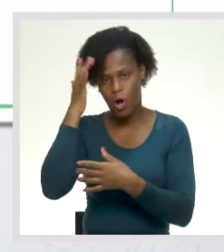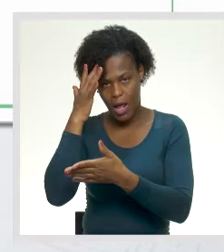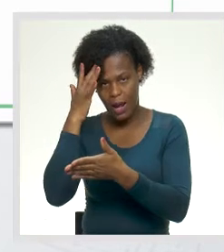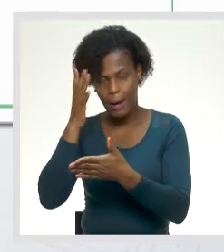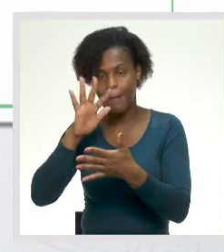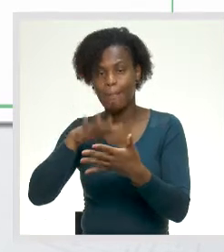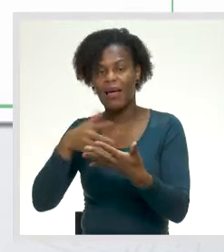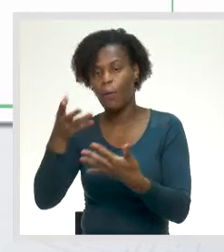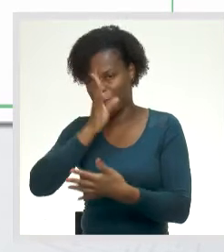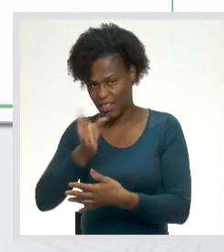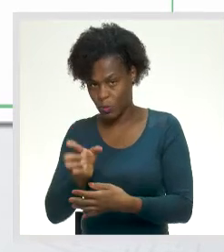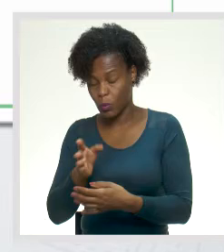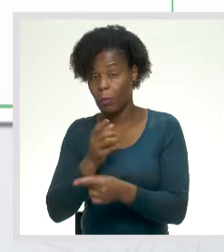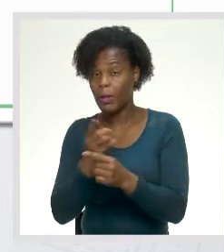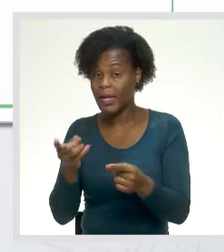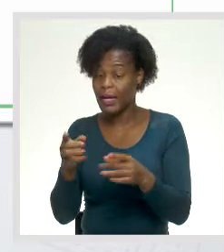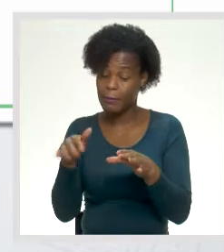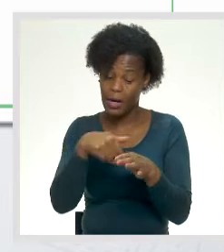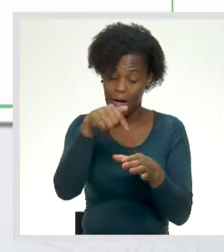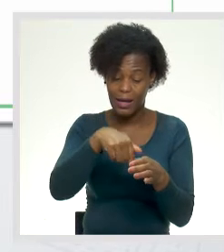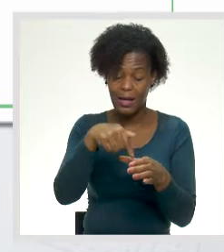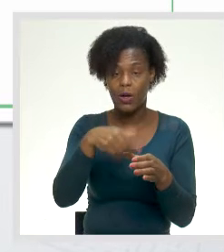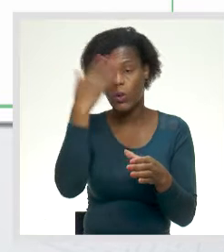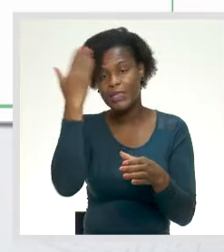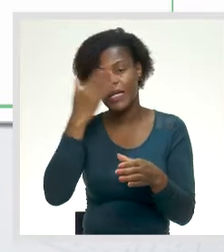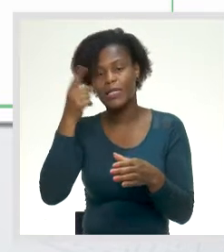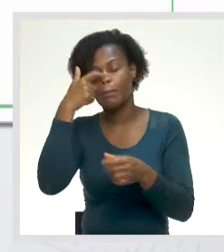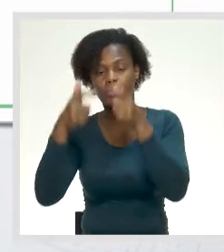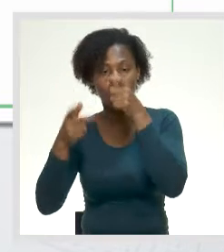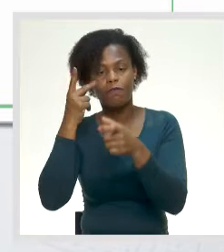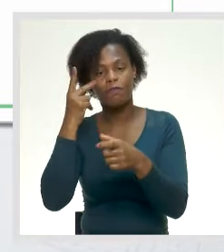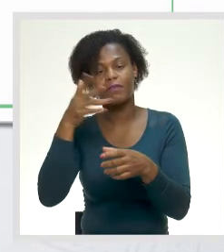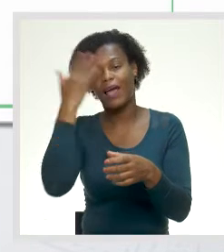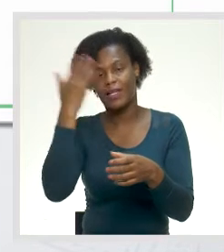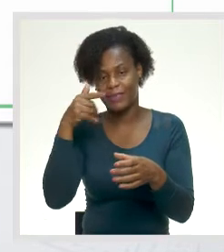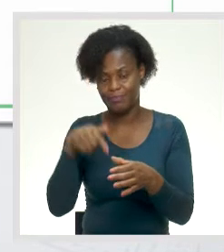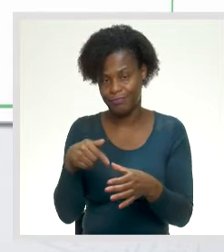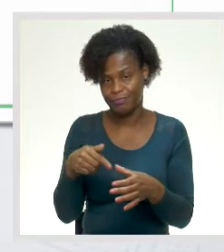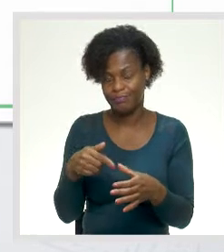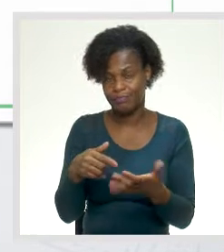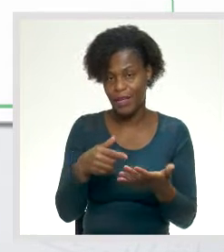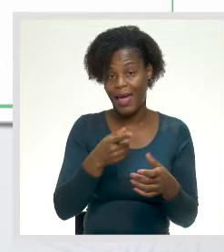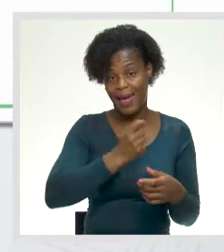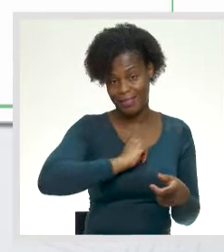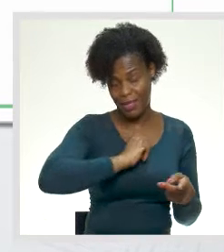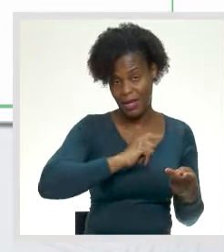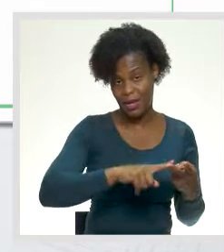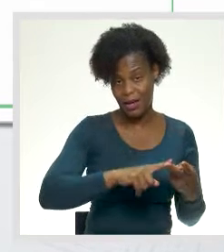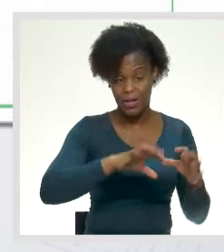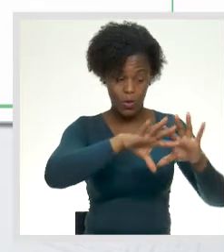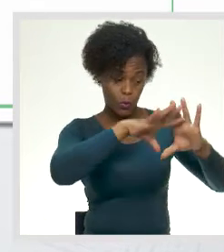plano prático, porque faz parte do cotidiano da pessoa. A ética